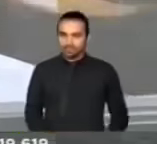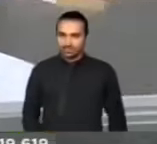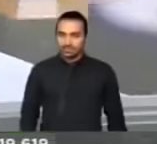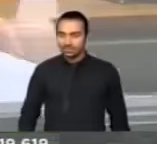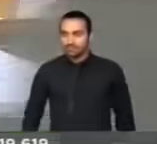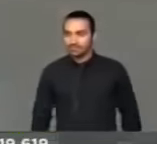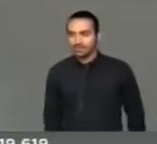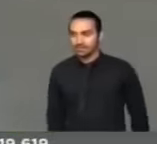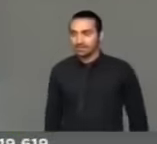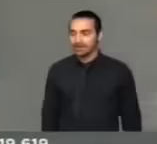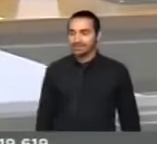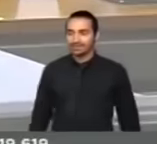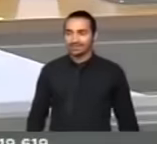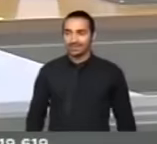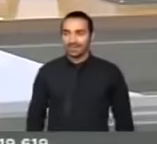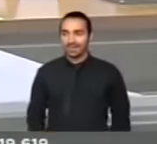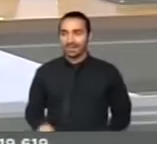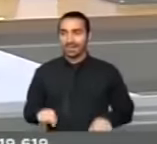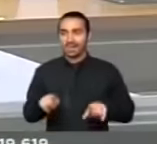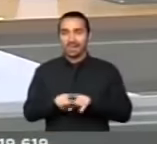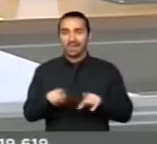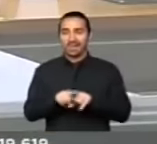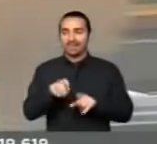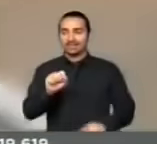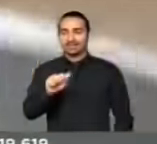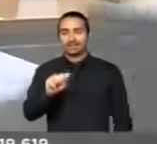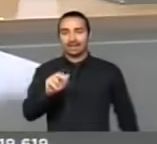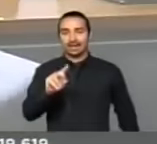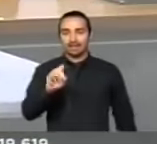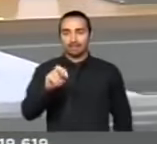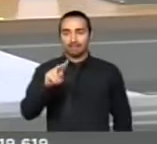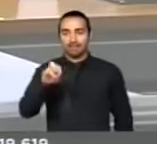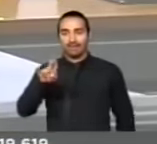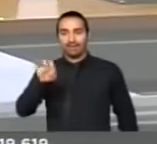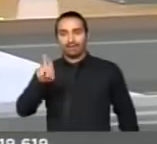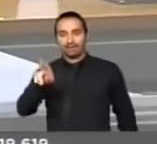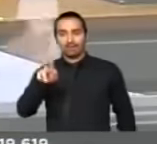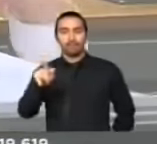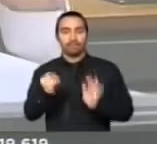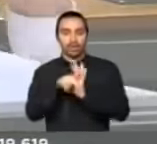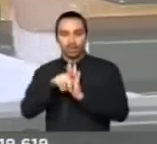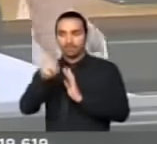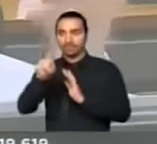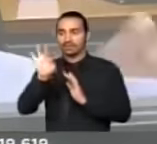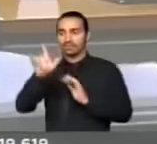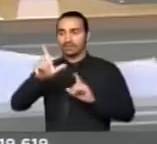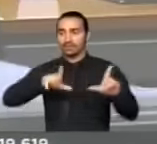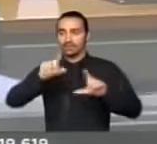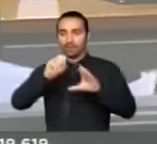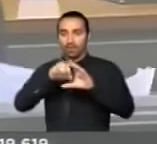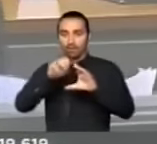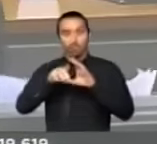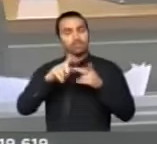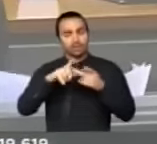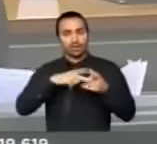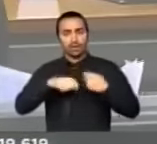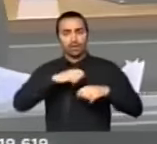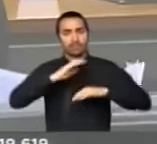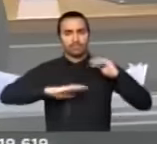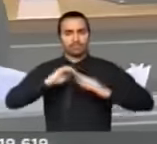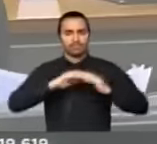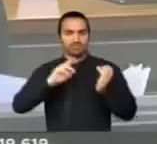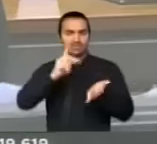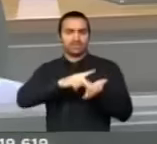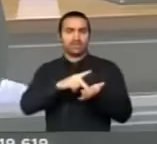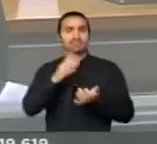os Sardenbergs da vida, da TV Globo. Nós queremos economistas de verdade. Sabe o que é